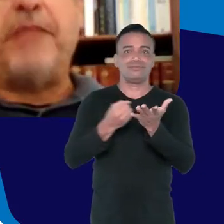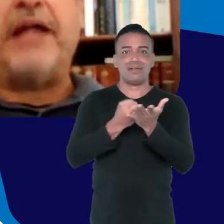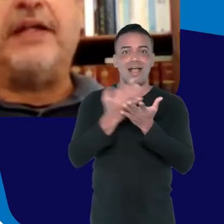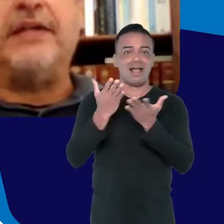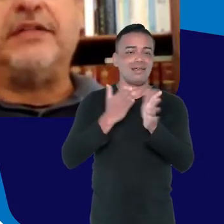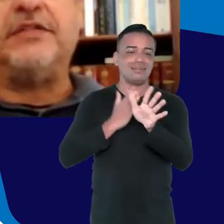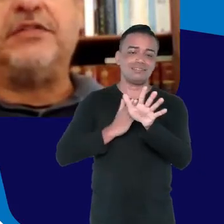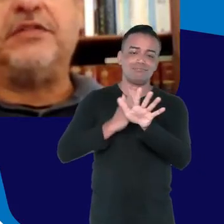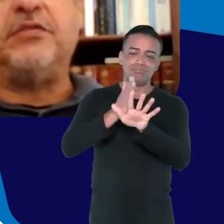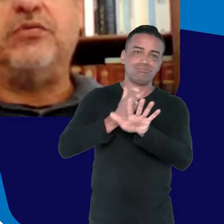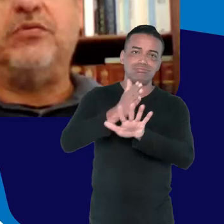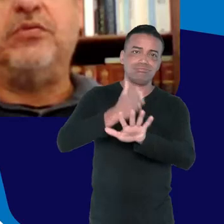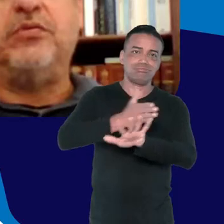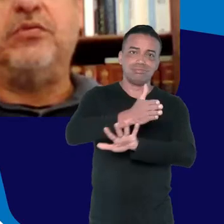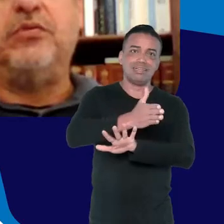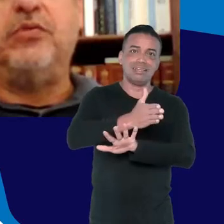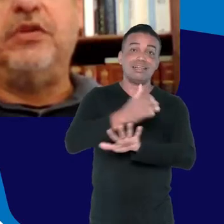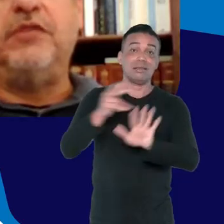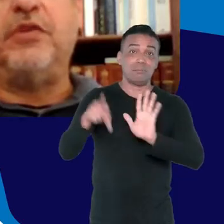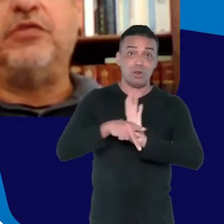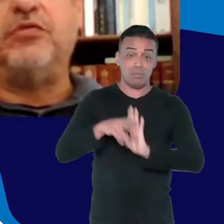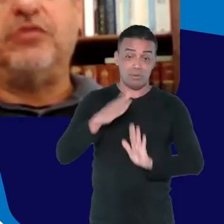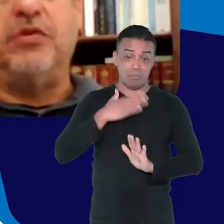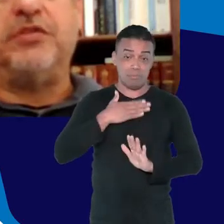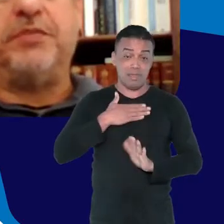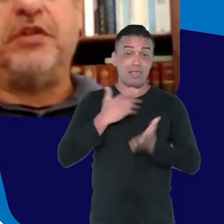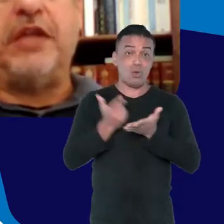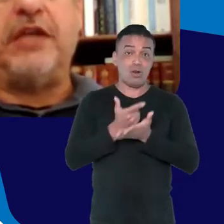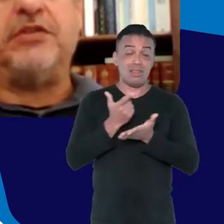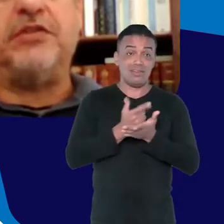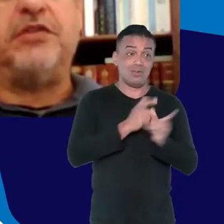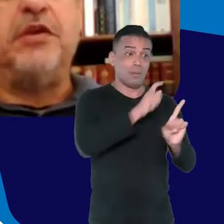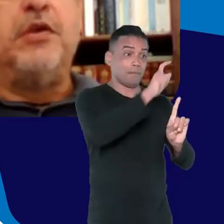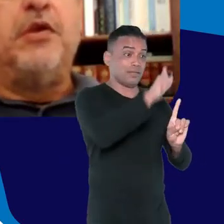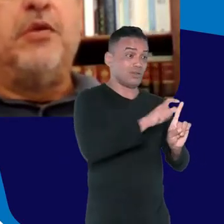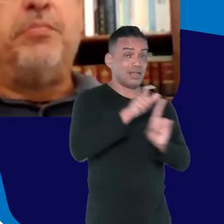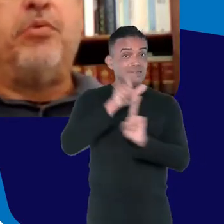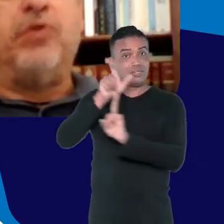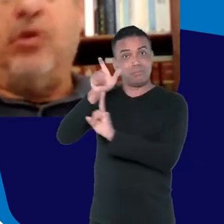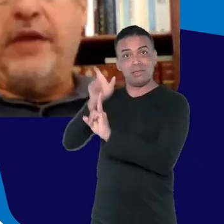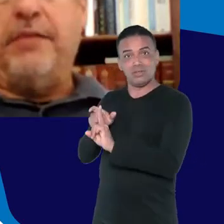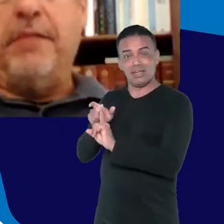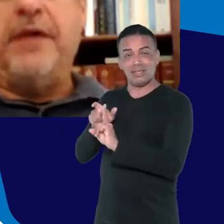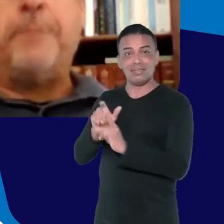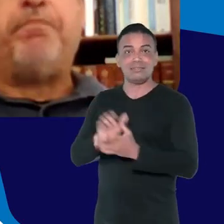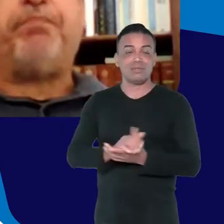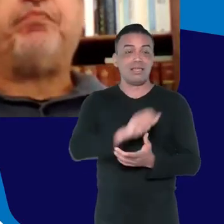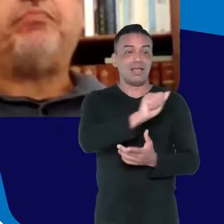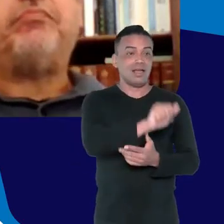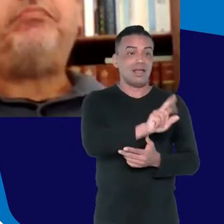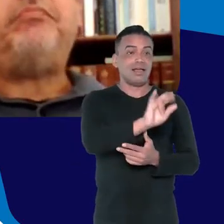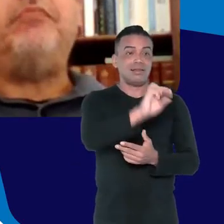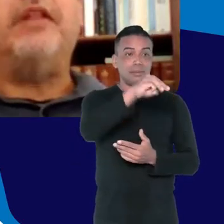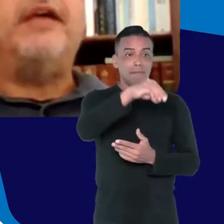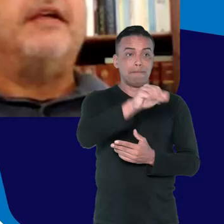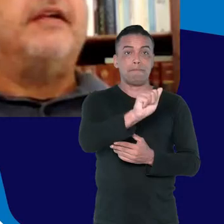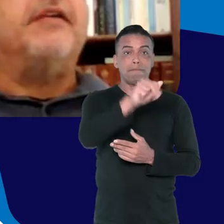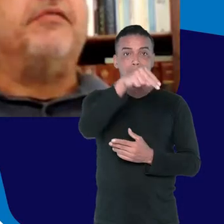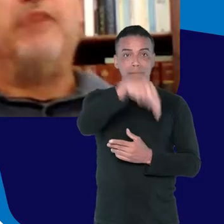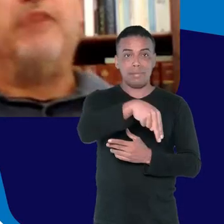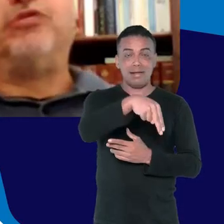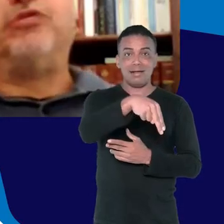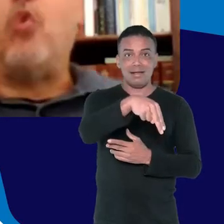discussões bacanas no livro entre os dois personagens, porque o Arimã,